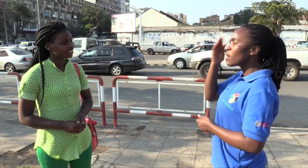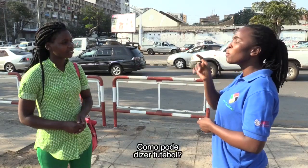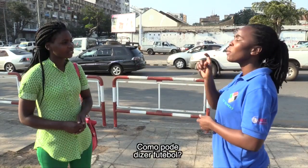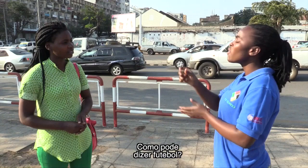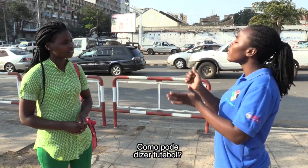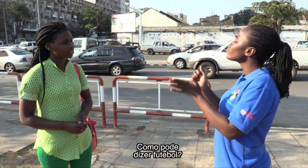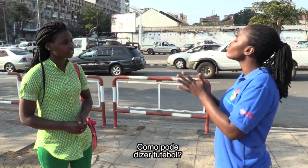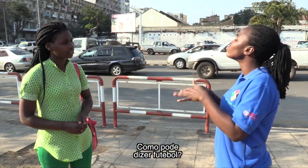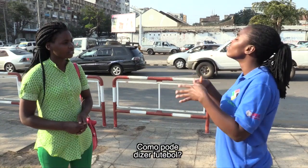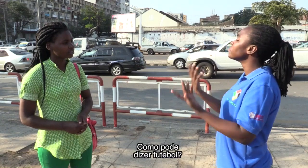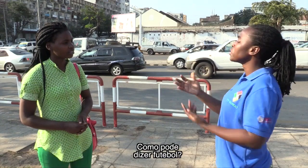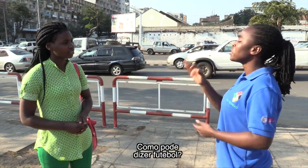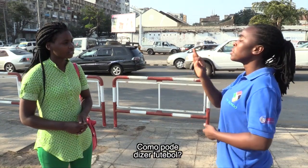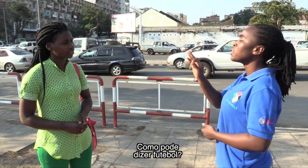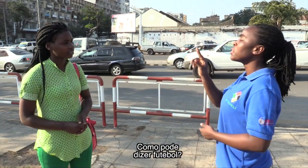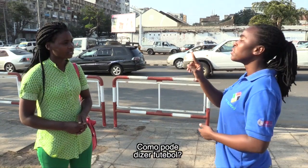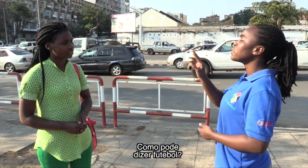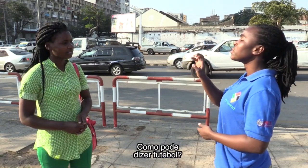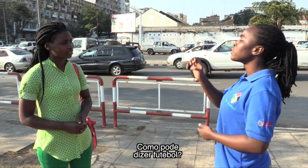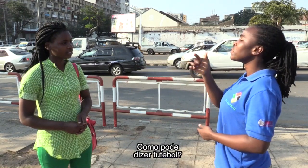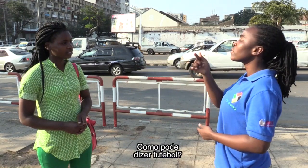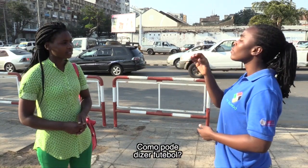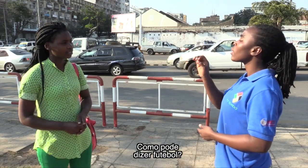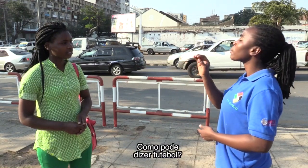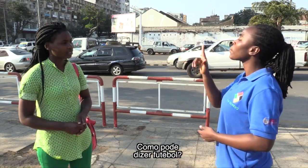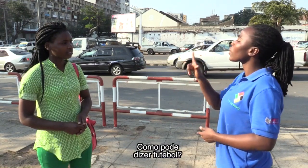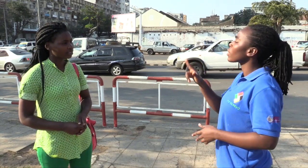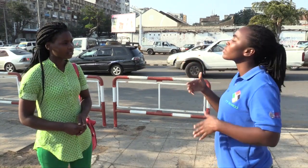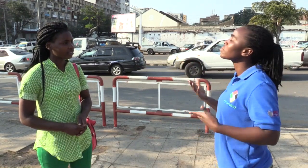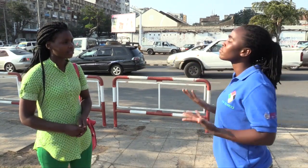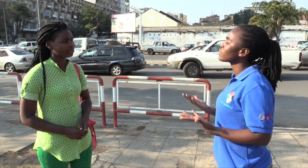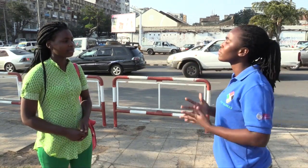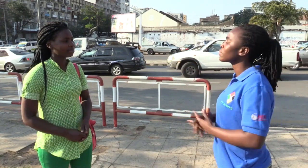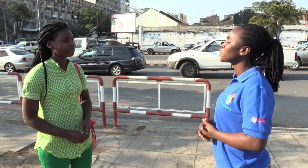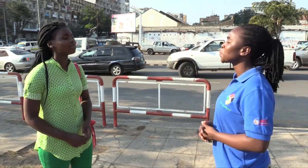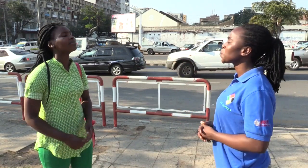como pode dizer FUTEBOL.